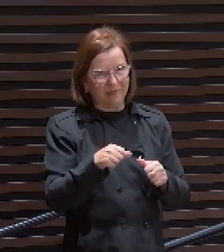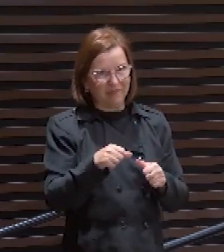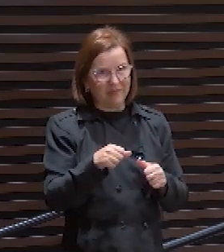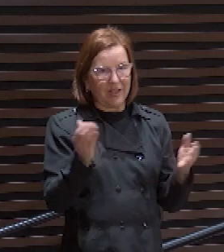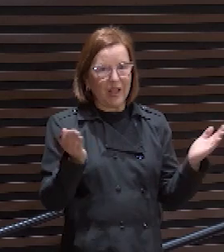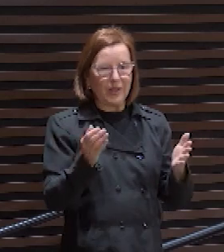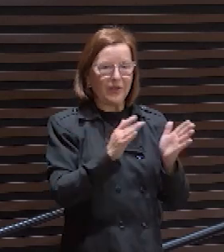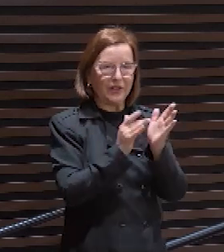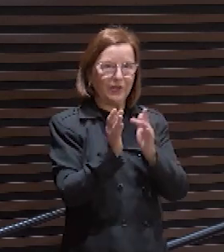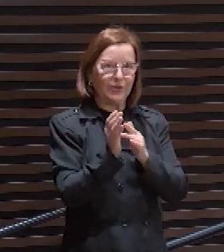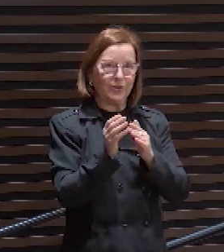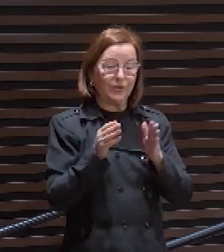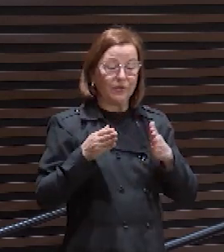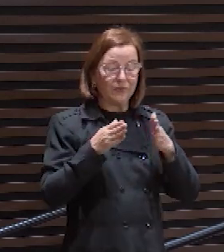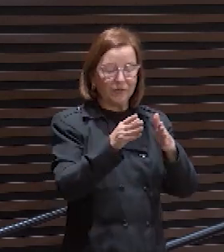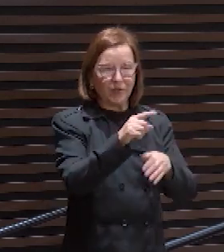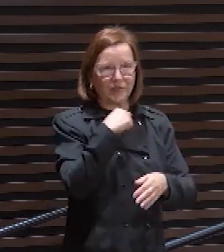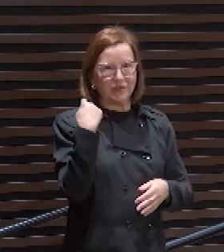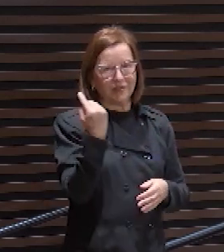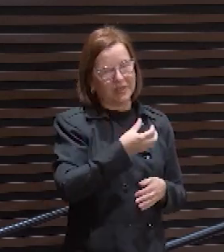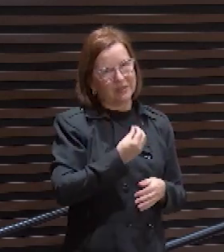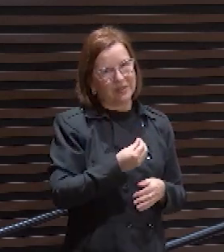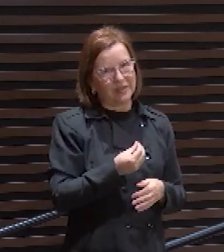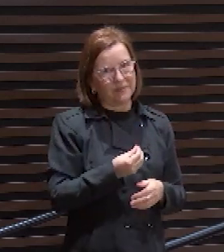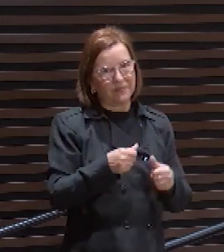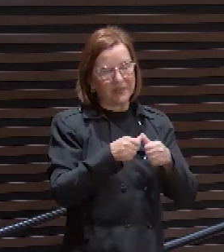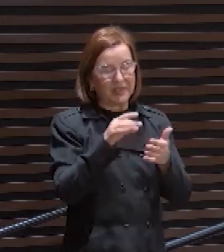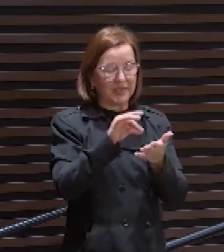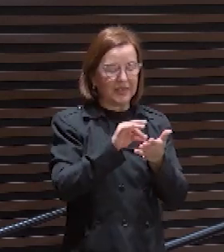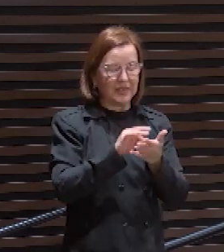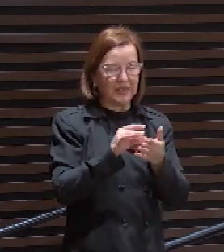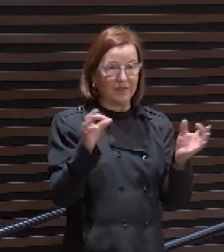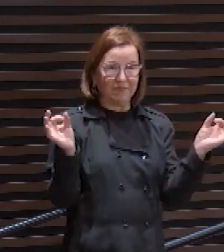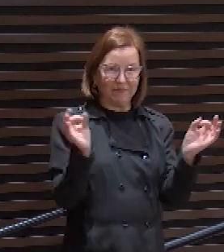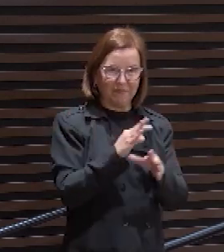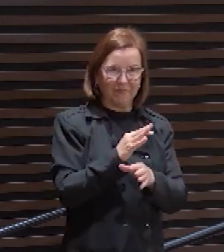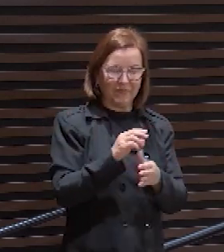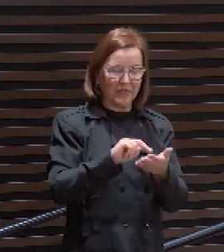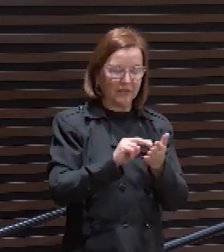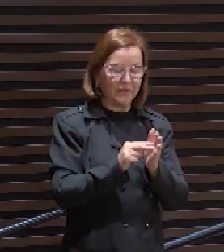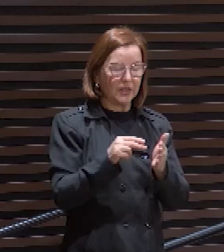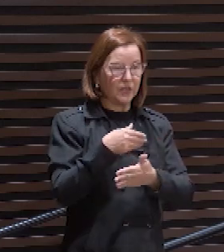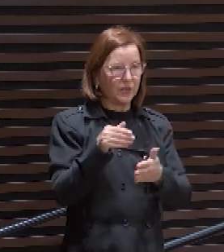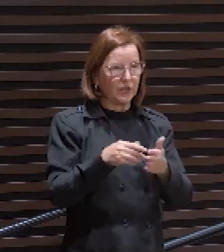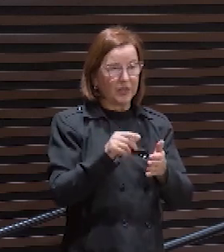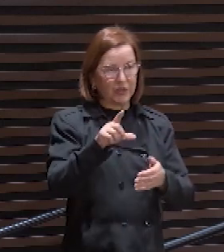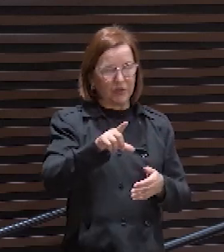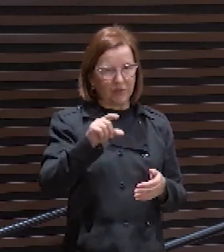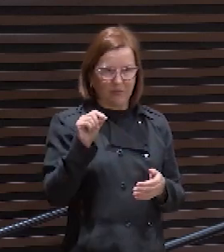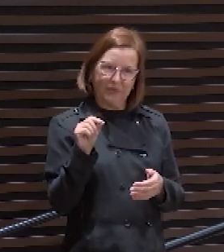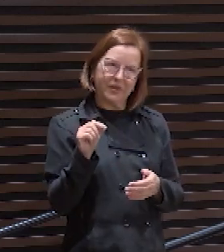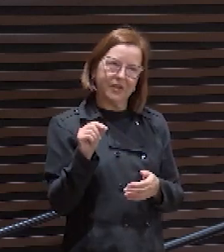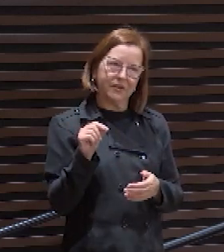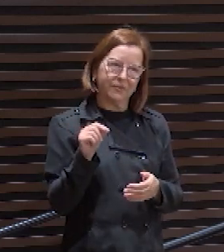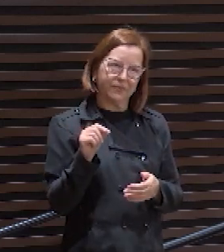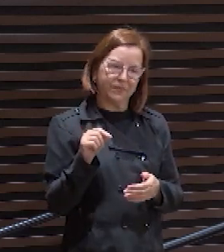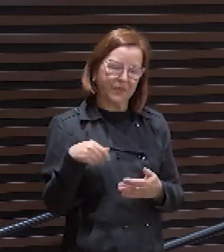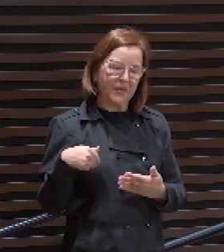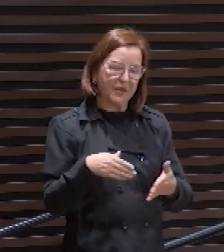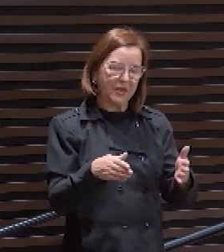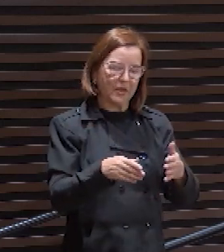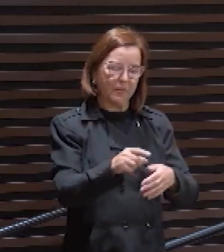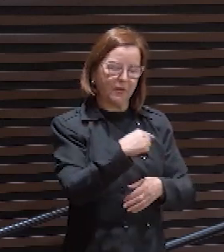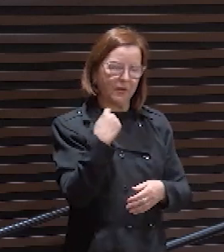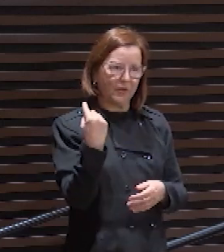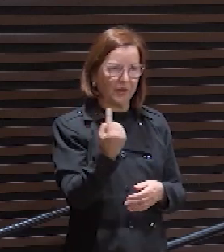existência. Essa prioridade absoluta significa que todas as decisões, escolhas e caminhos que